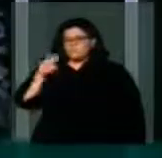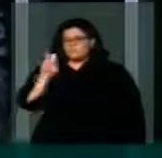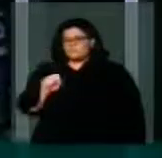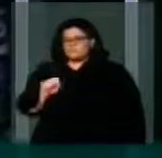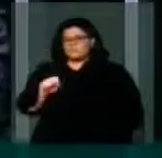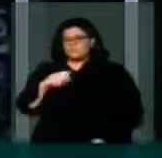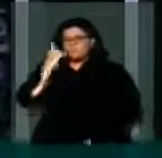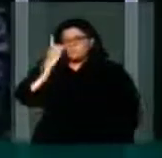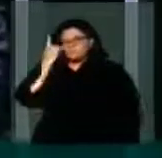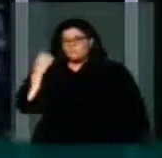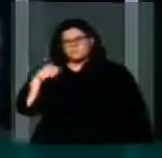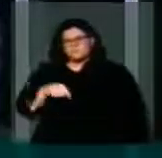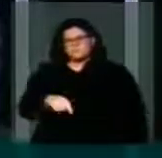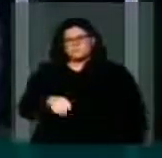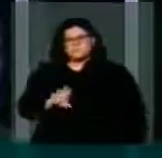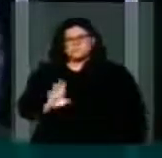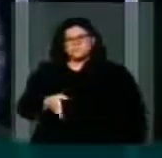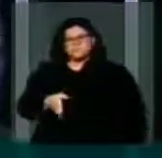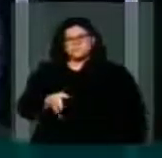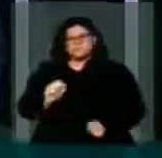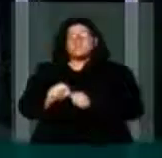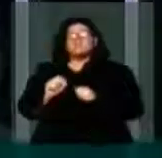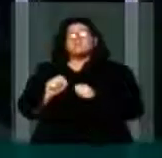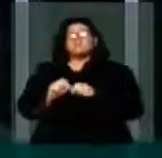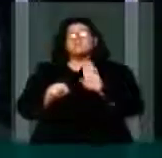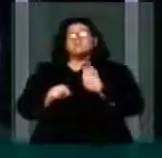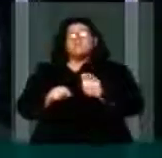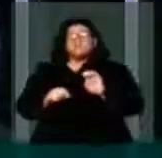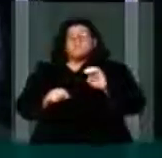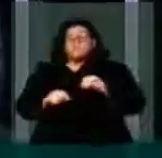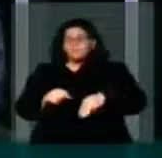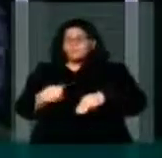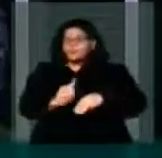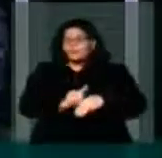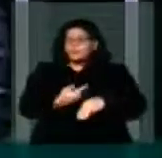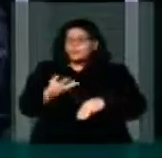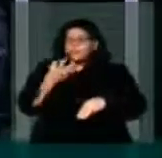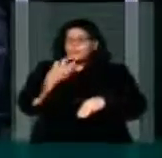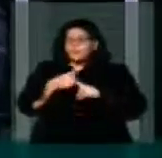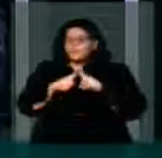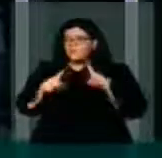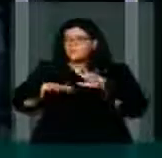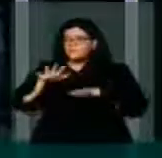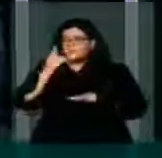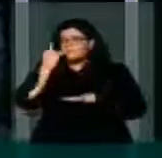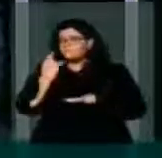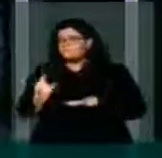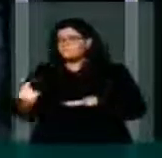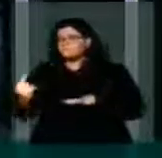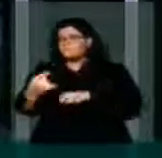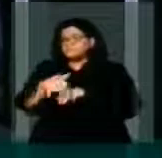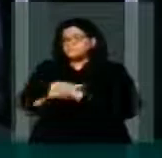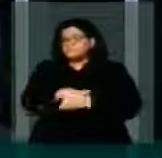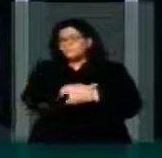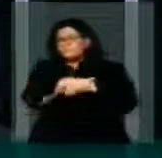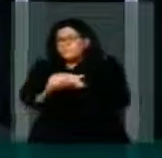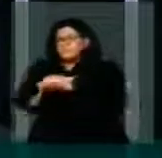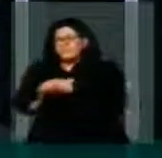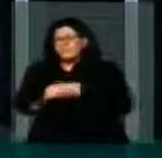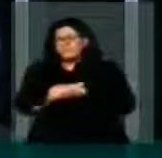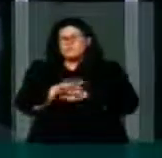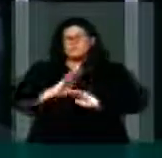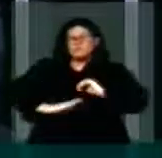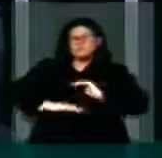fazer o bem. Mas muitas vezes somos levados por tantas situações, nos